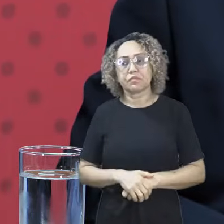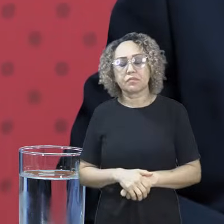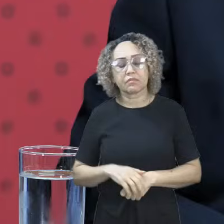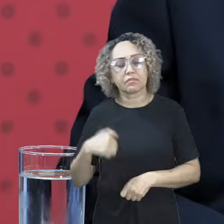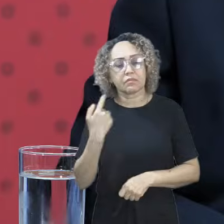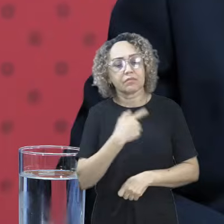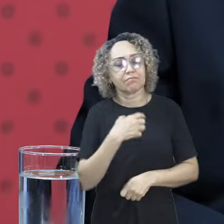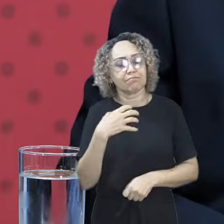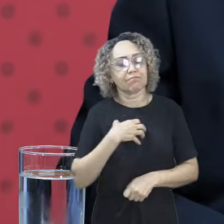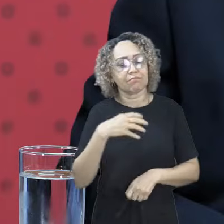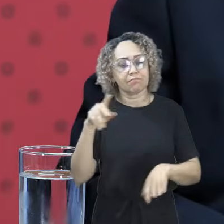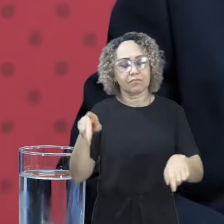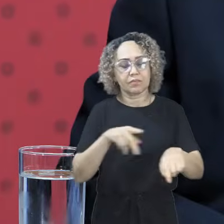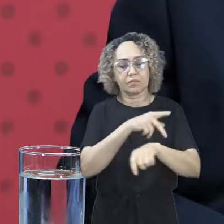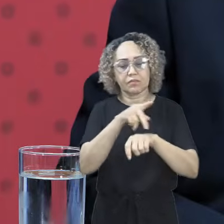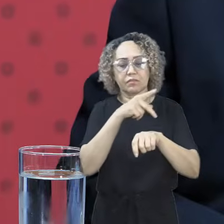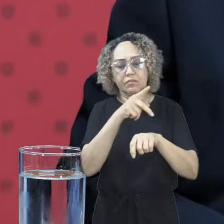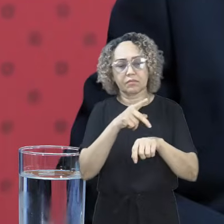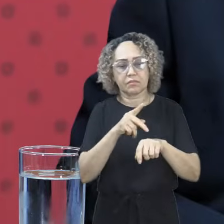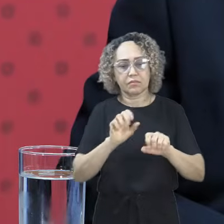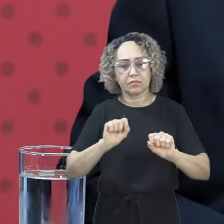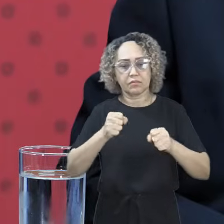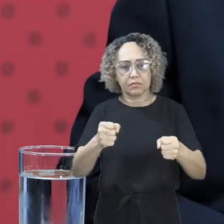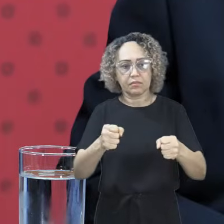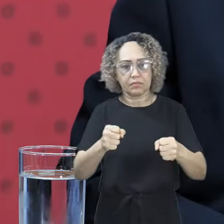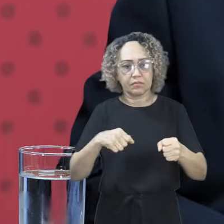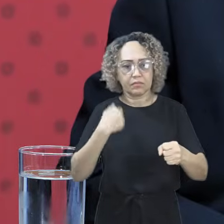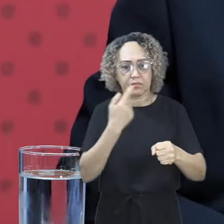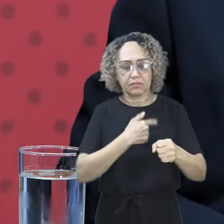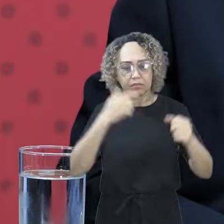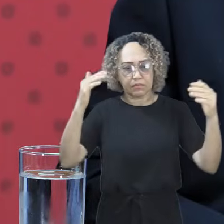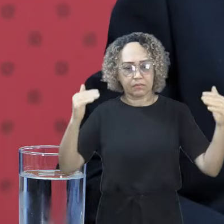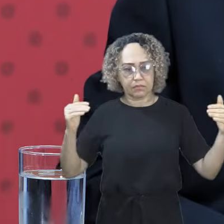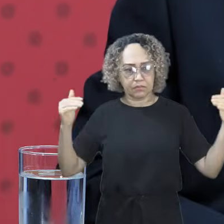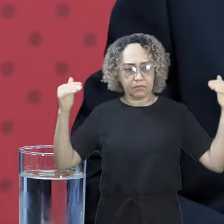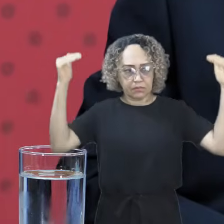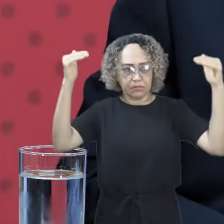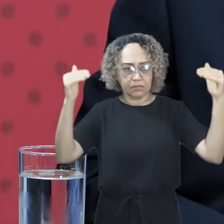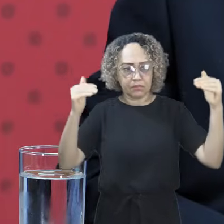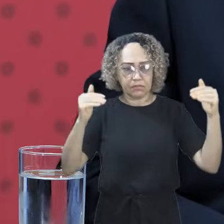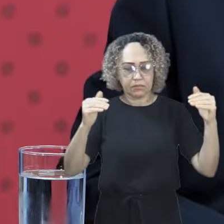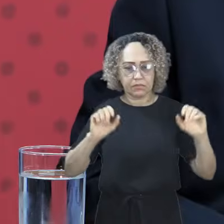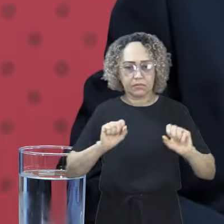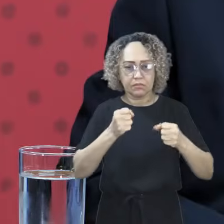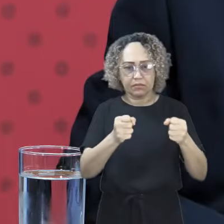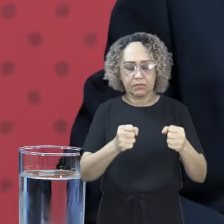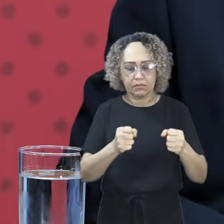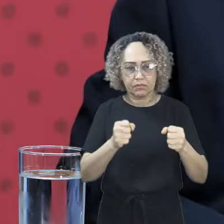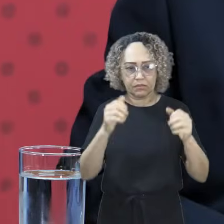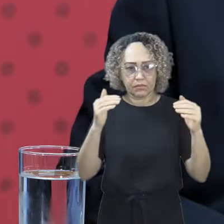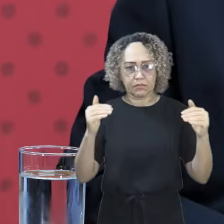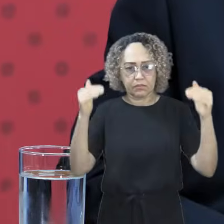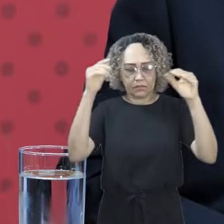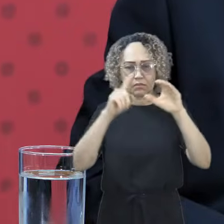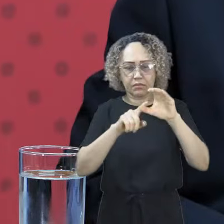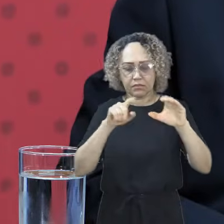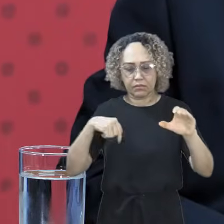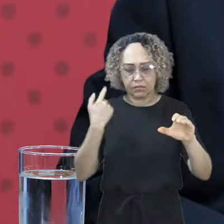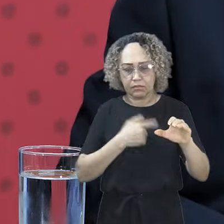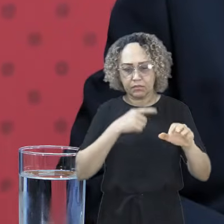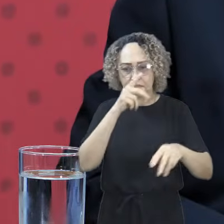defende a nossa soberania, que defende a soberania do nosso povo, que defende a nossa concepção de